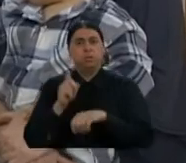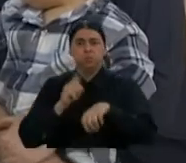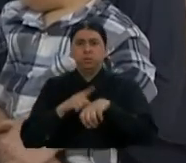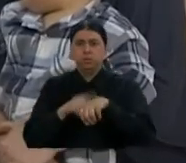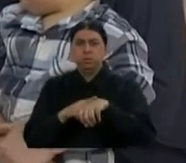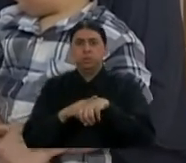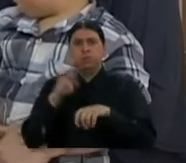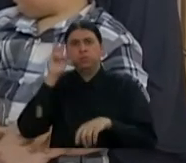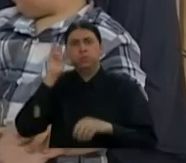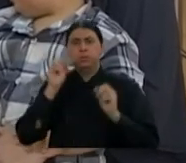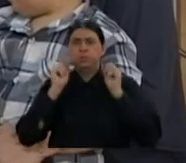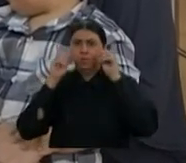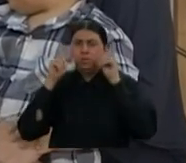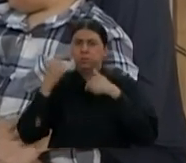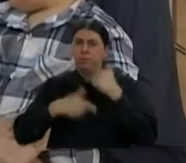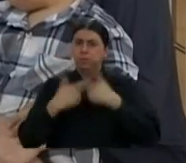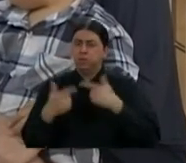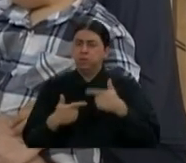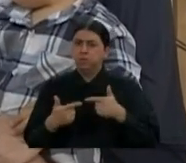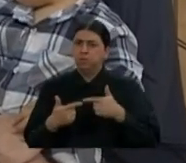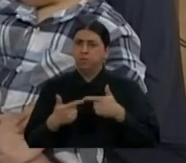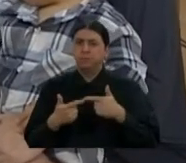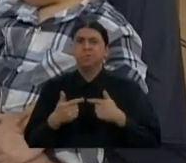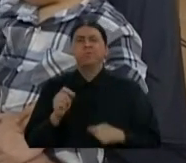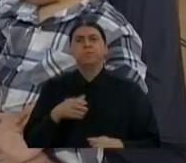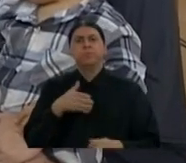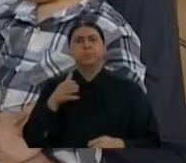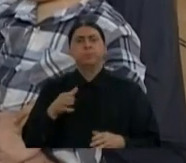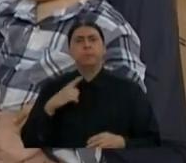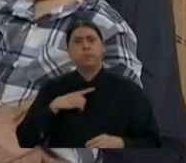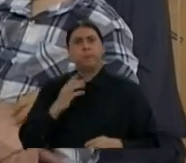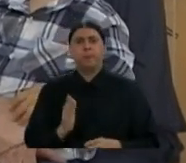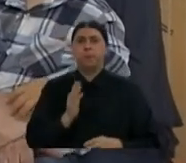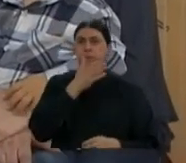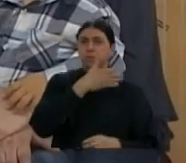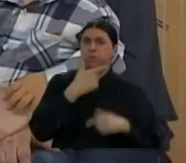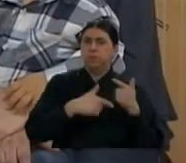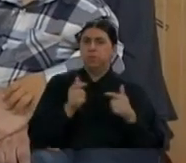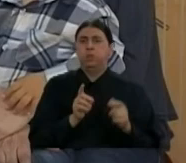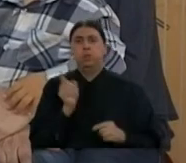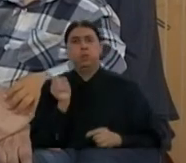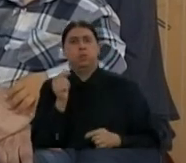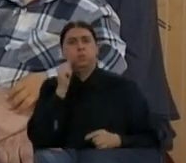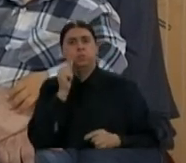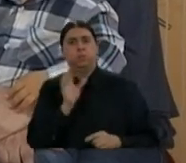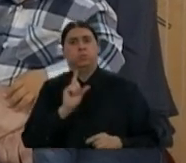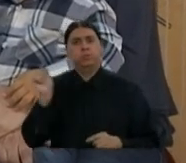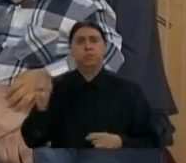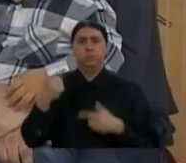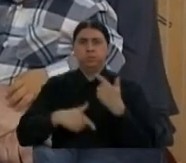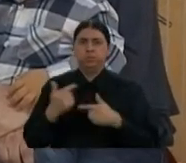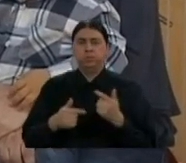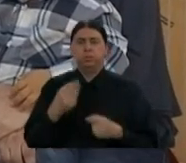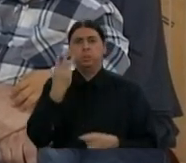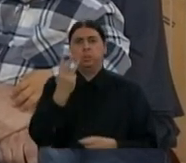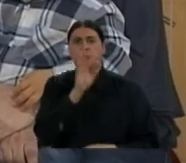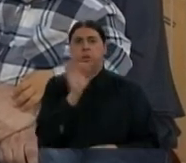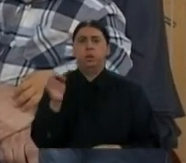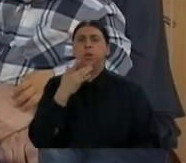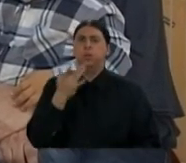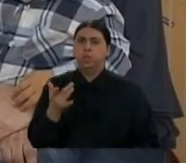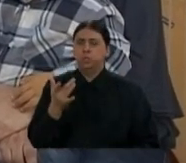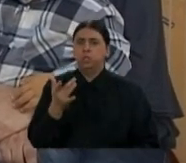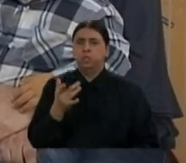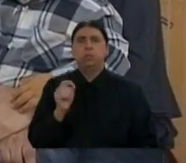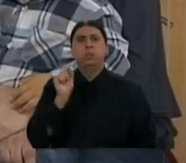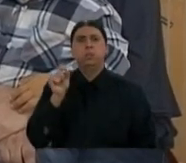e eu fui trabalhar também por outro lado e três horas da tarde de terça feira era o